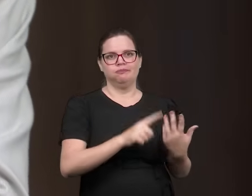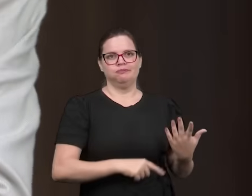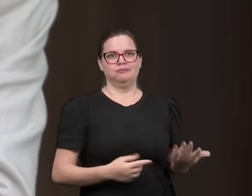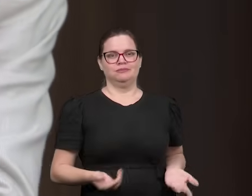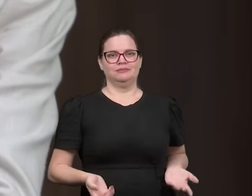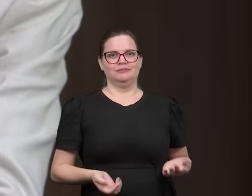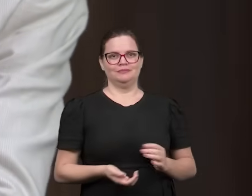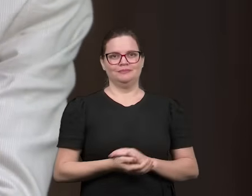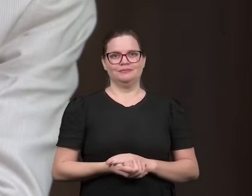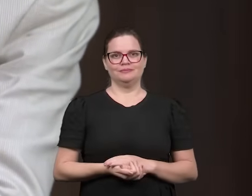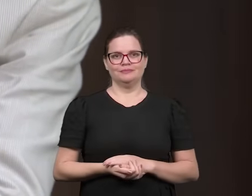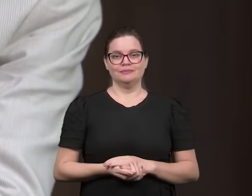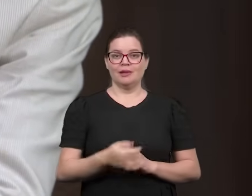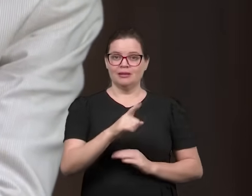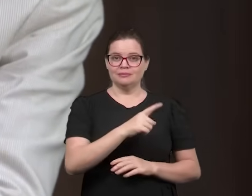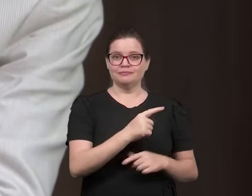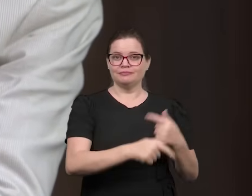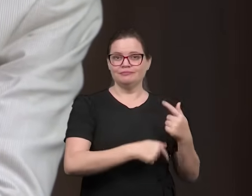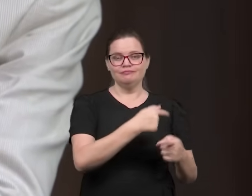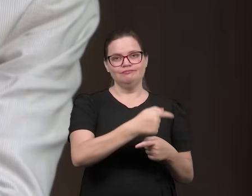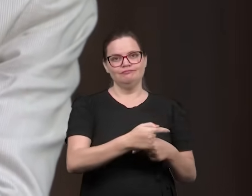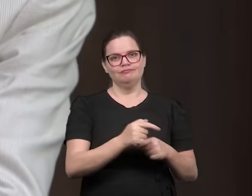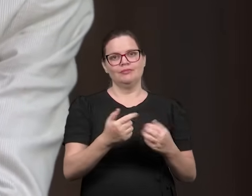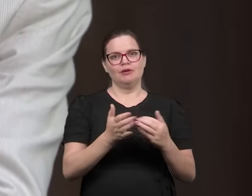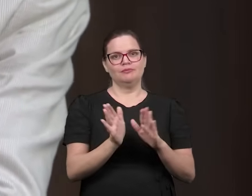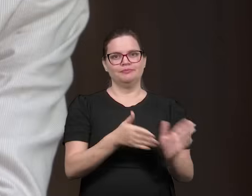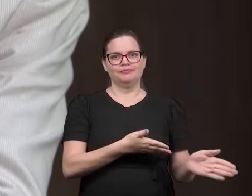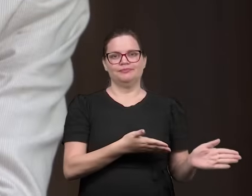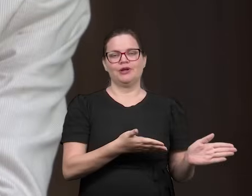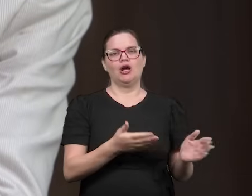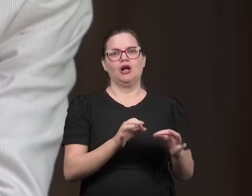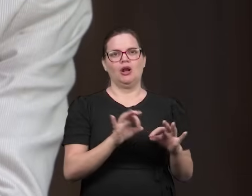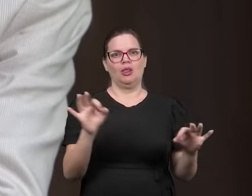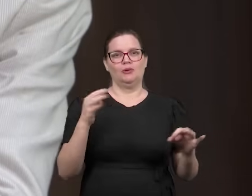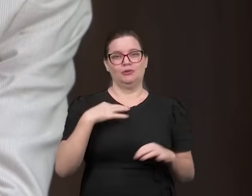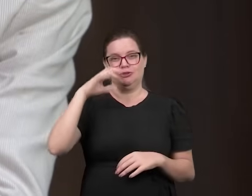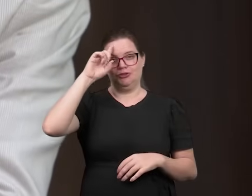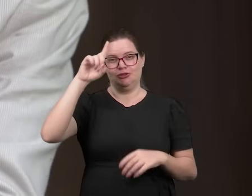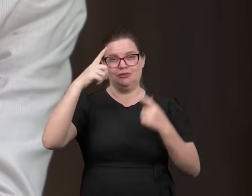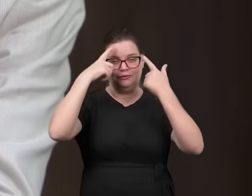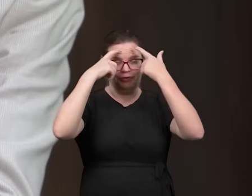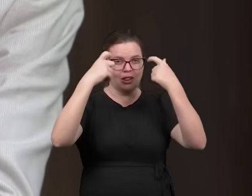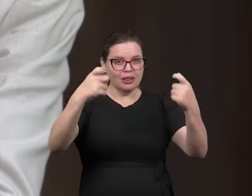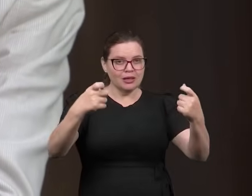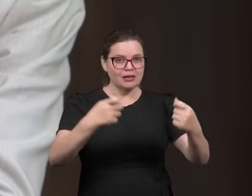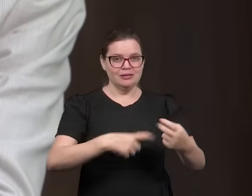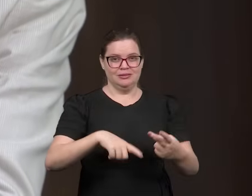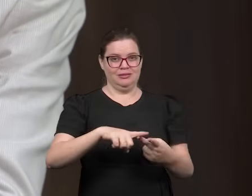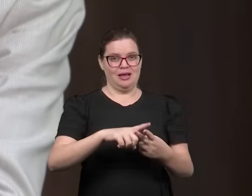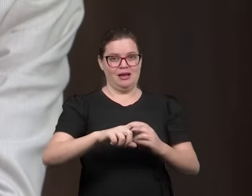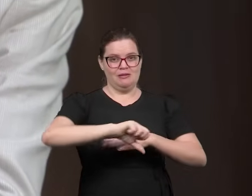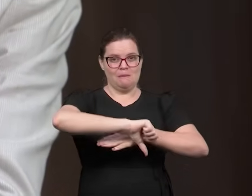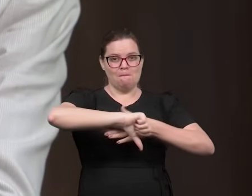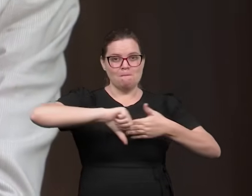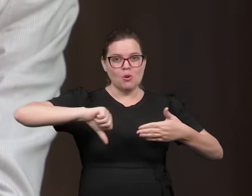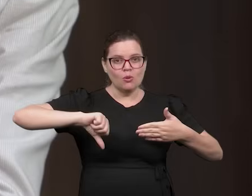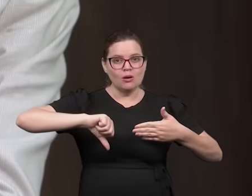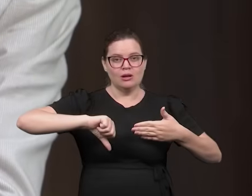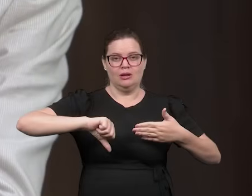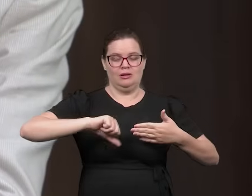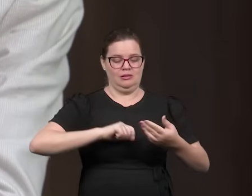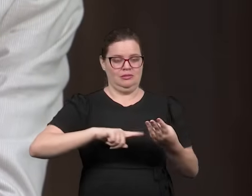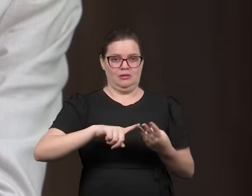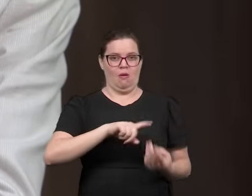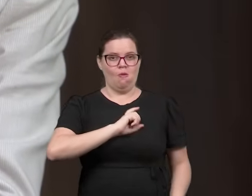vai desaguar naquela última geração ali, aquela geração que era uma geração violenta, imoral,